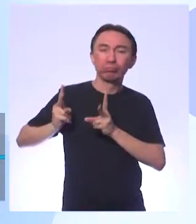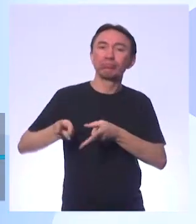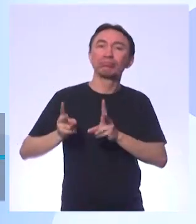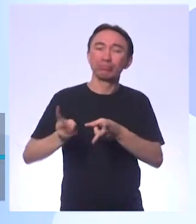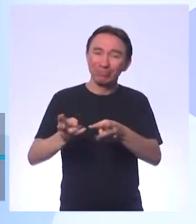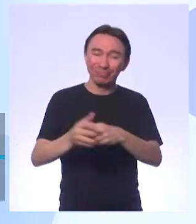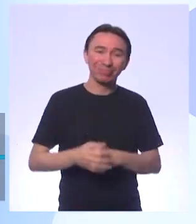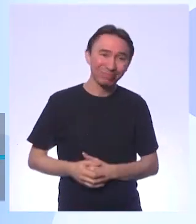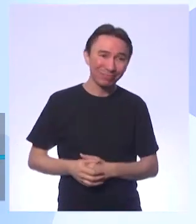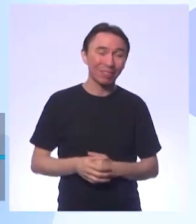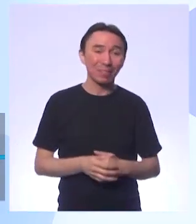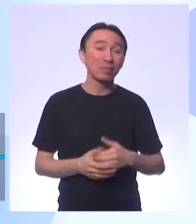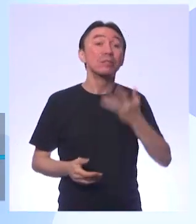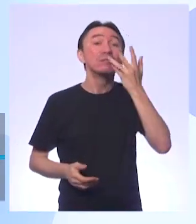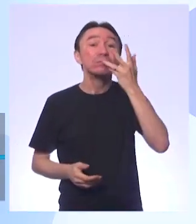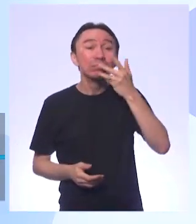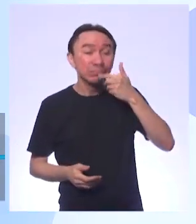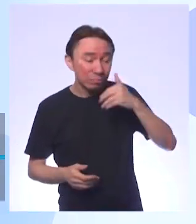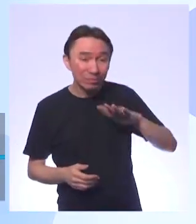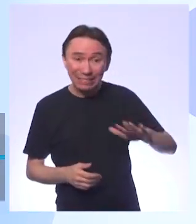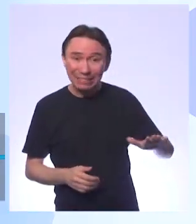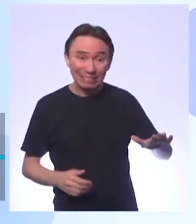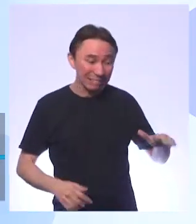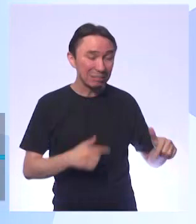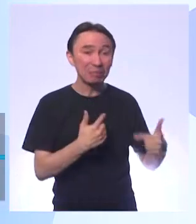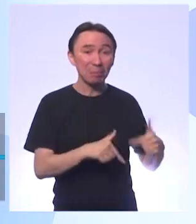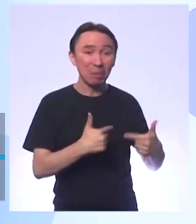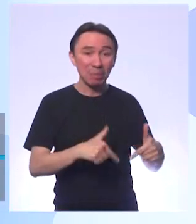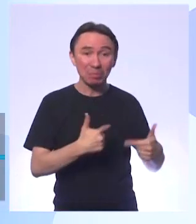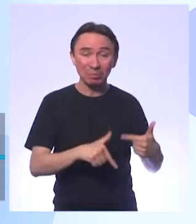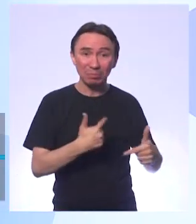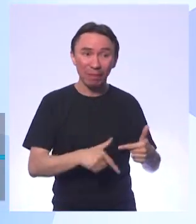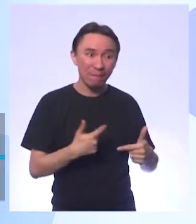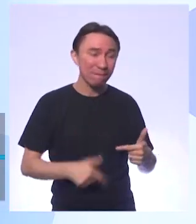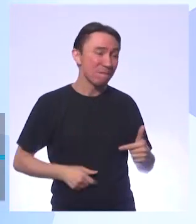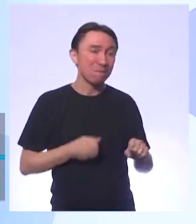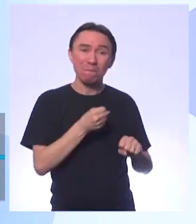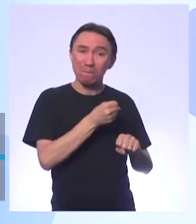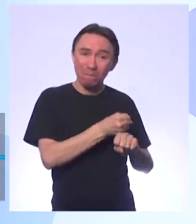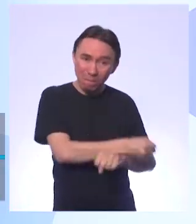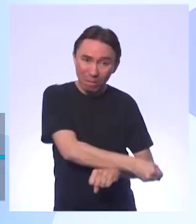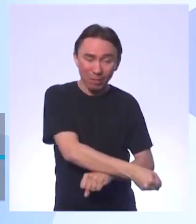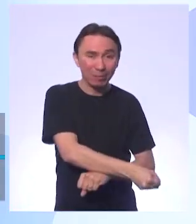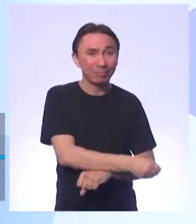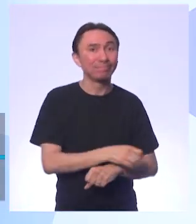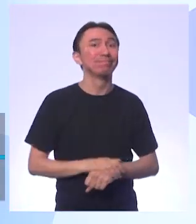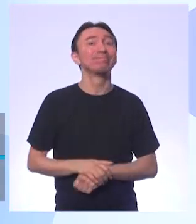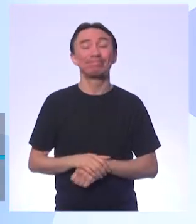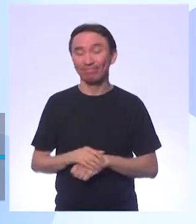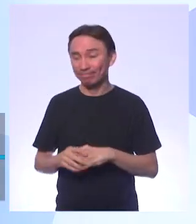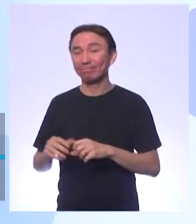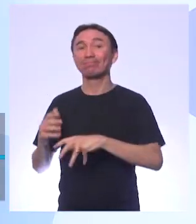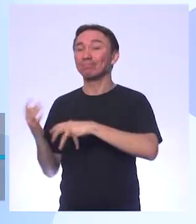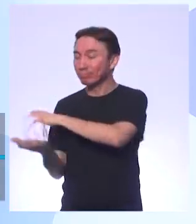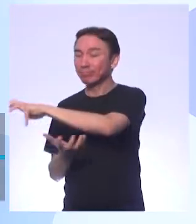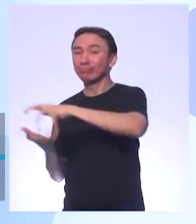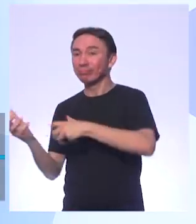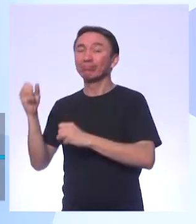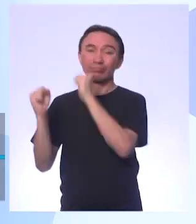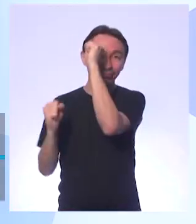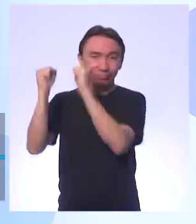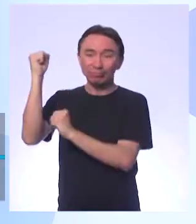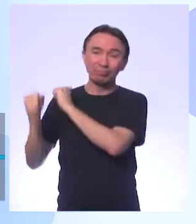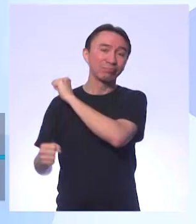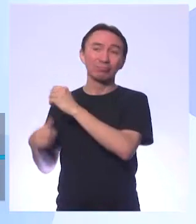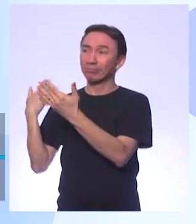exploração, é uma permanência da Revolução Industrial. Claro que, eu quero abrir um parênteses aqui, ó. A Revolução